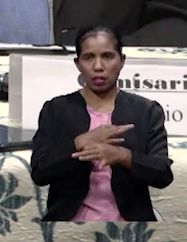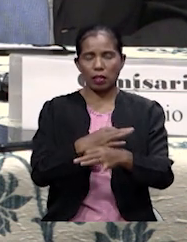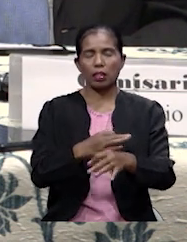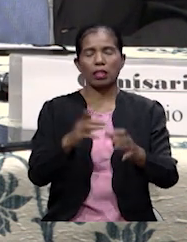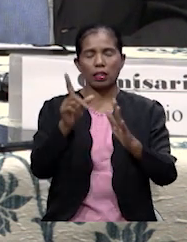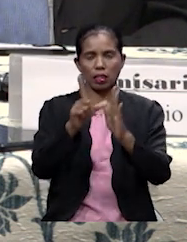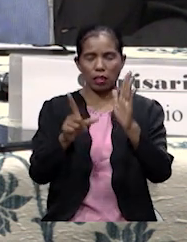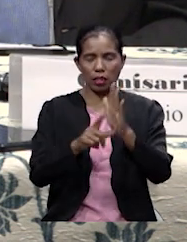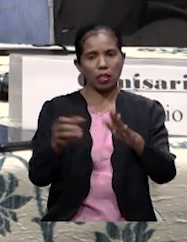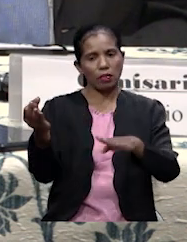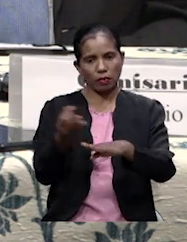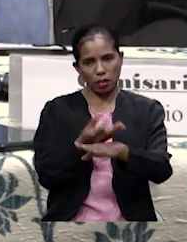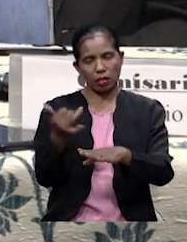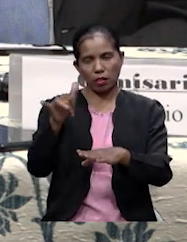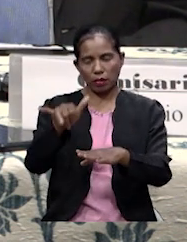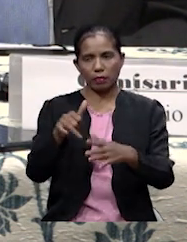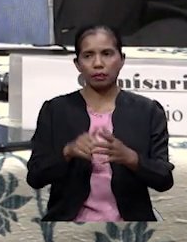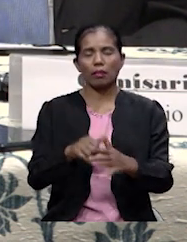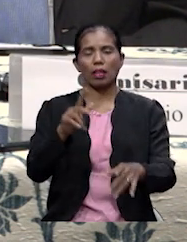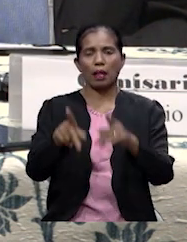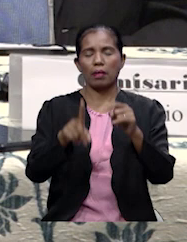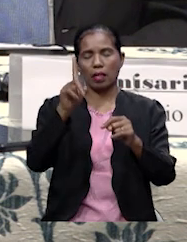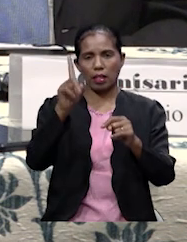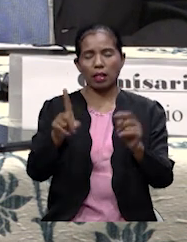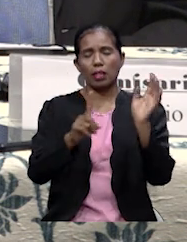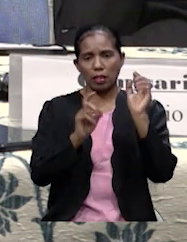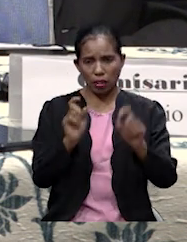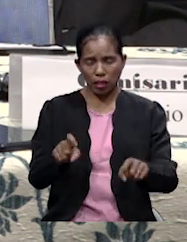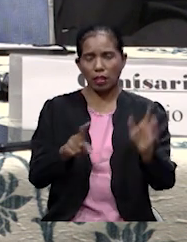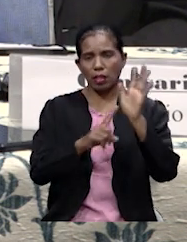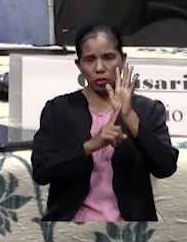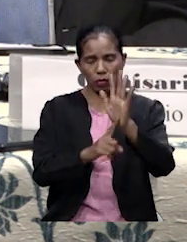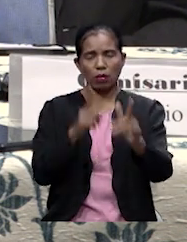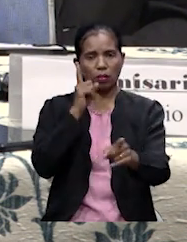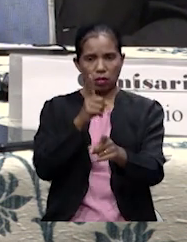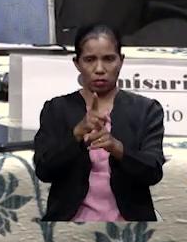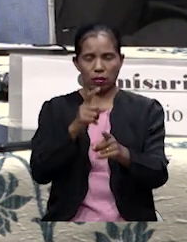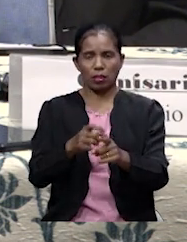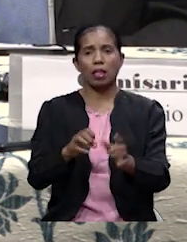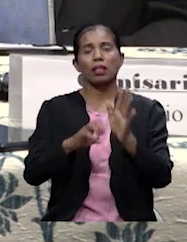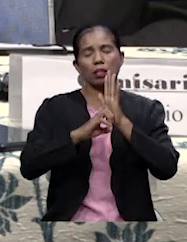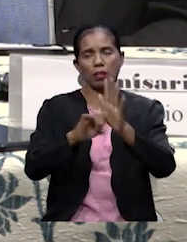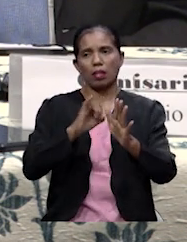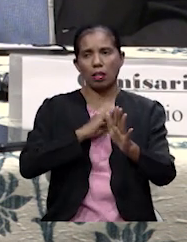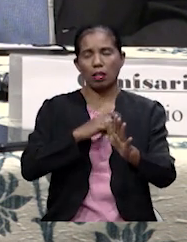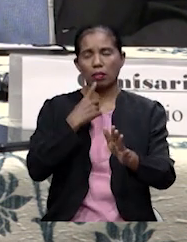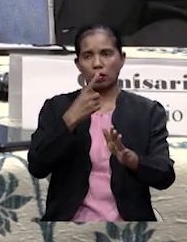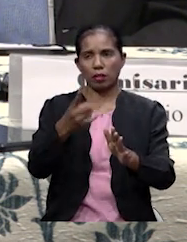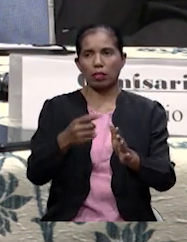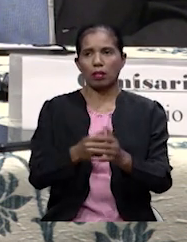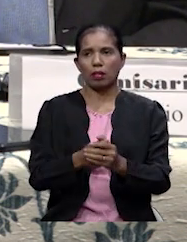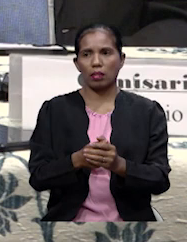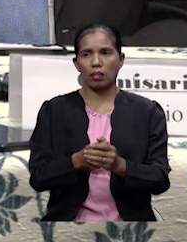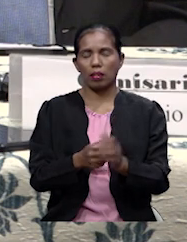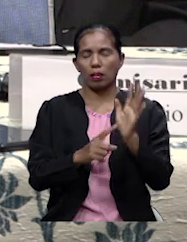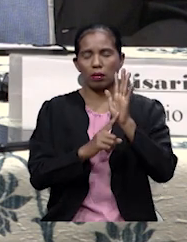procedimento, se é documento, se é. É uma ida tem que justificar. Se, por exemplo, a gente tem que ajuste direto,